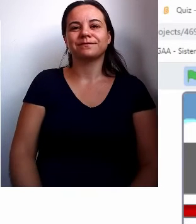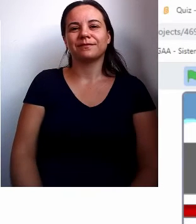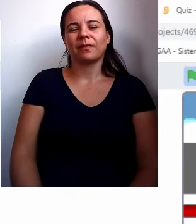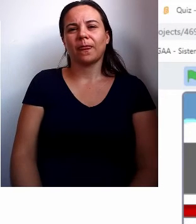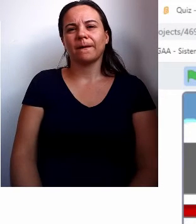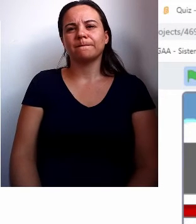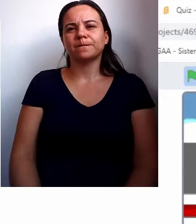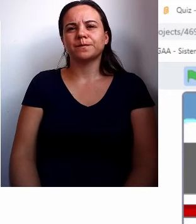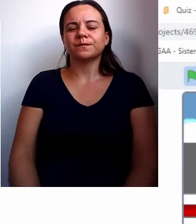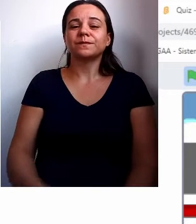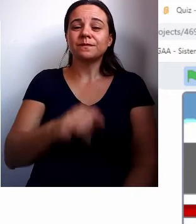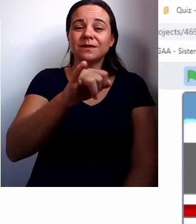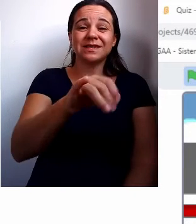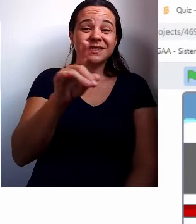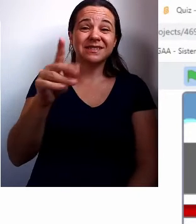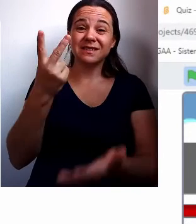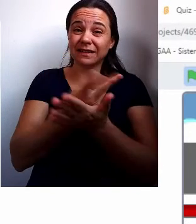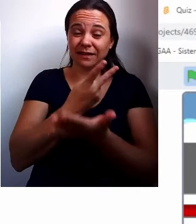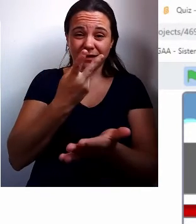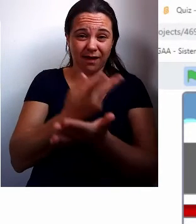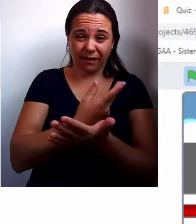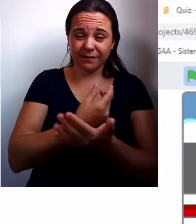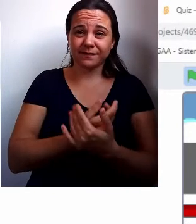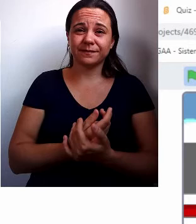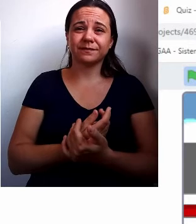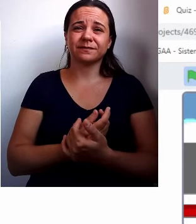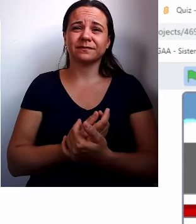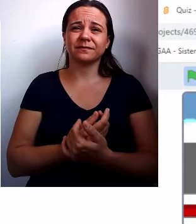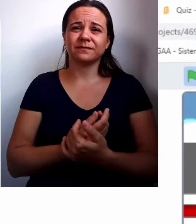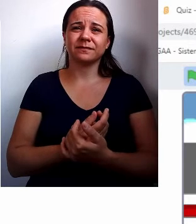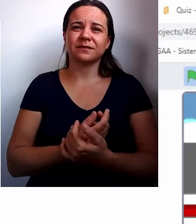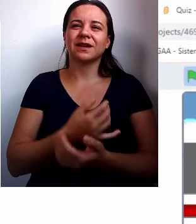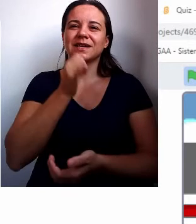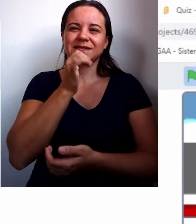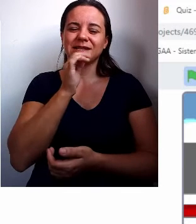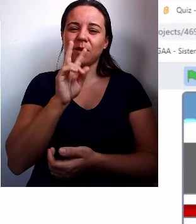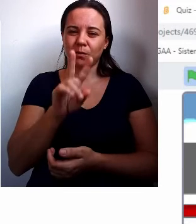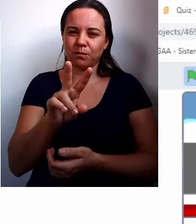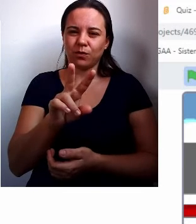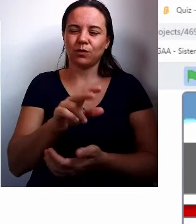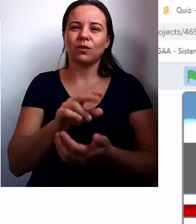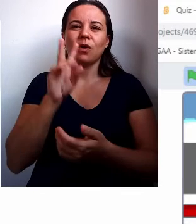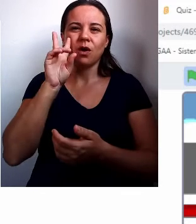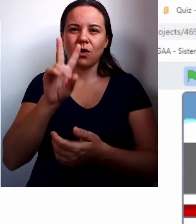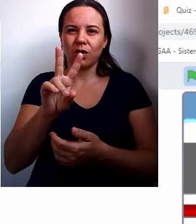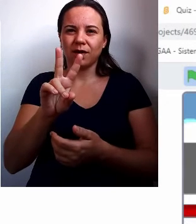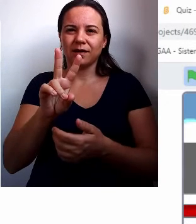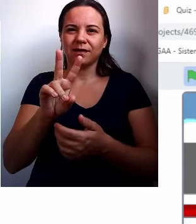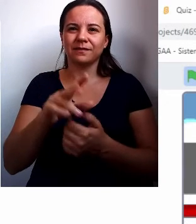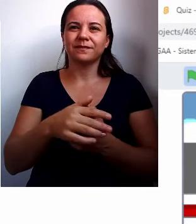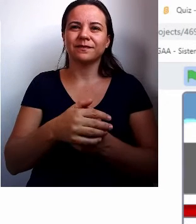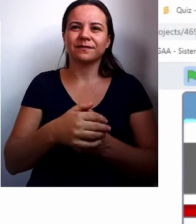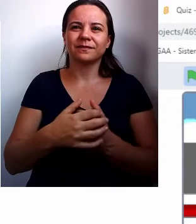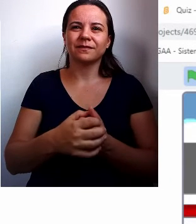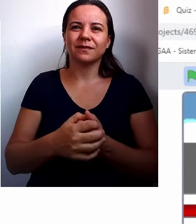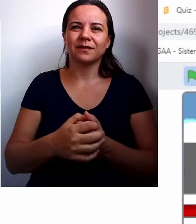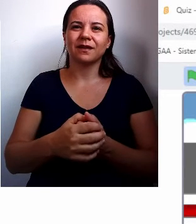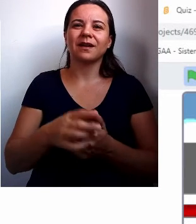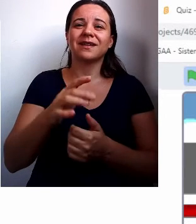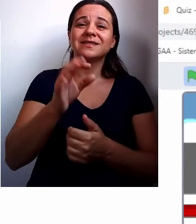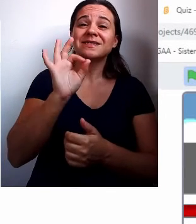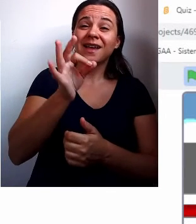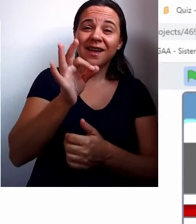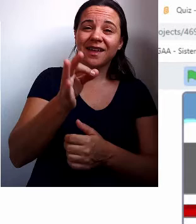uma charadinha bônus, né? Caso ele não consiga, vamos fazer a tentativa. Então, ele acertou de primeira,